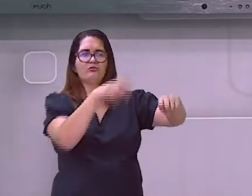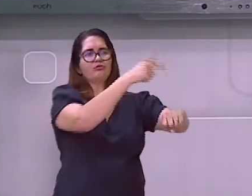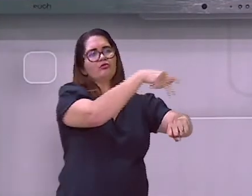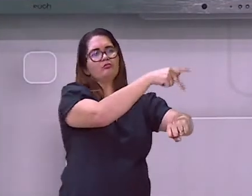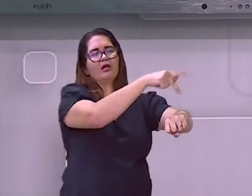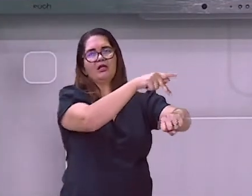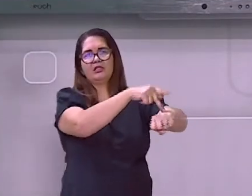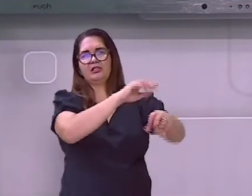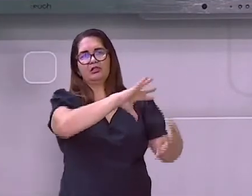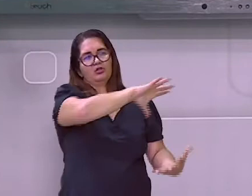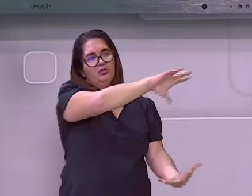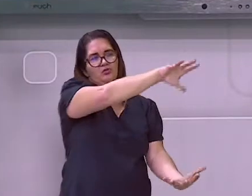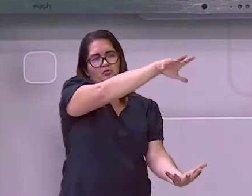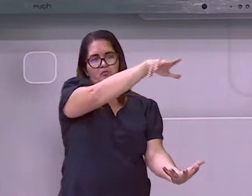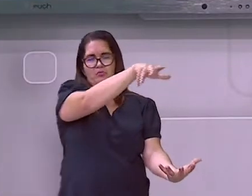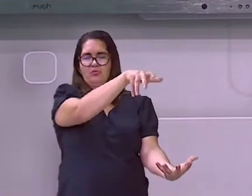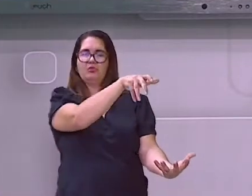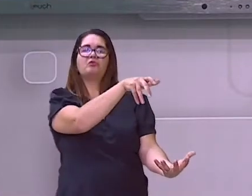1,